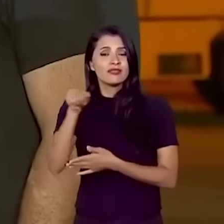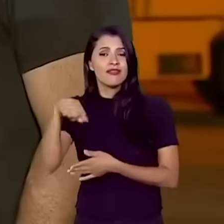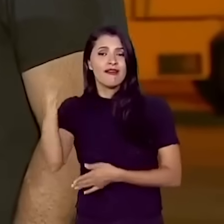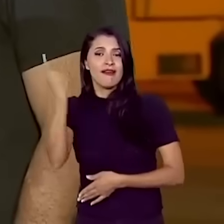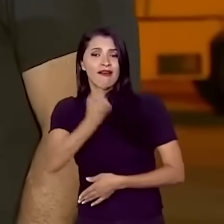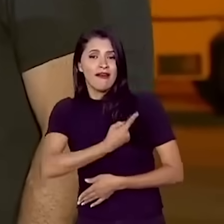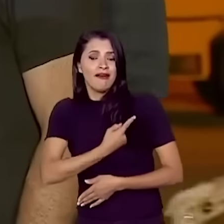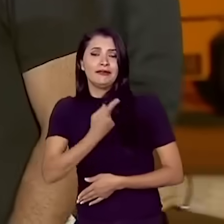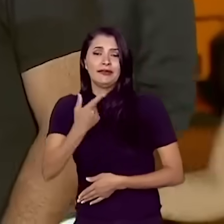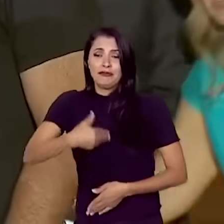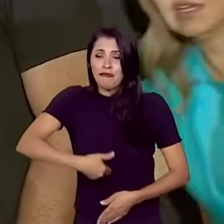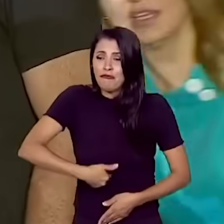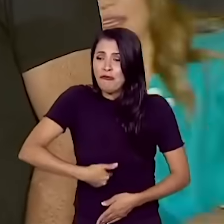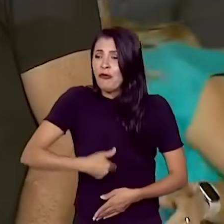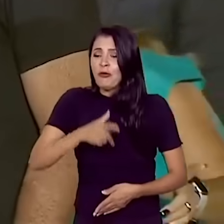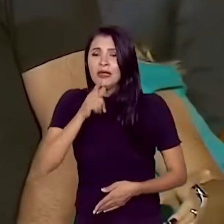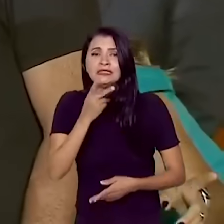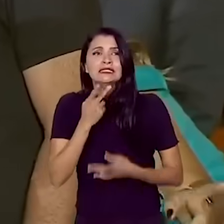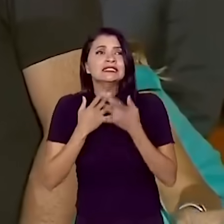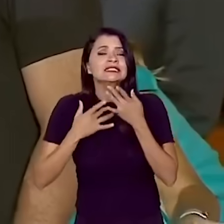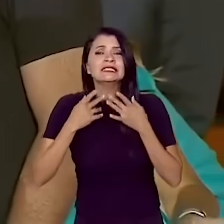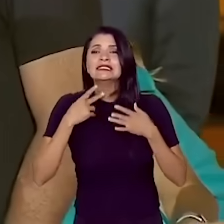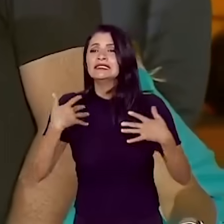gente até passa fome, passa sede.